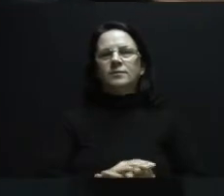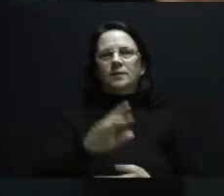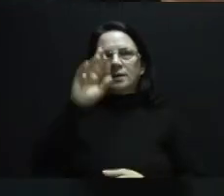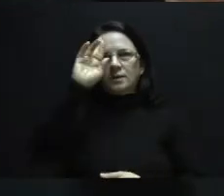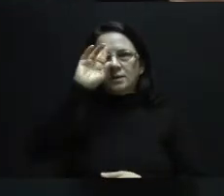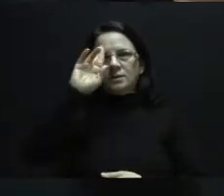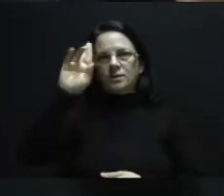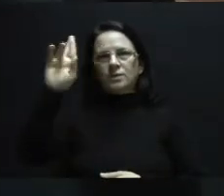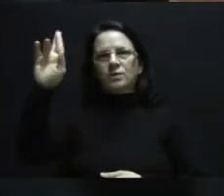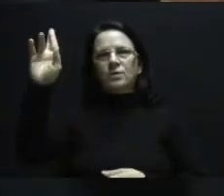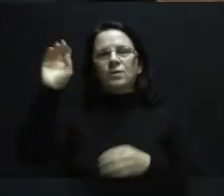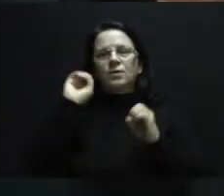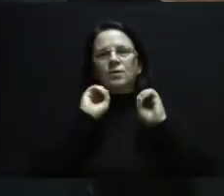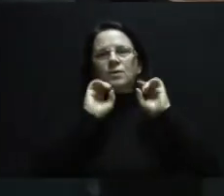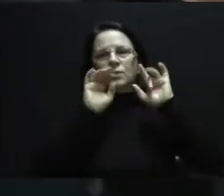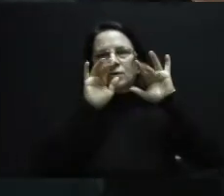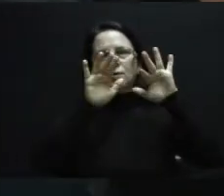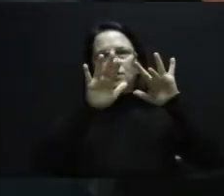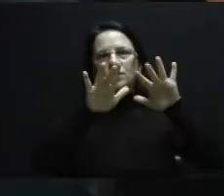Abençoa, Senhor,